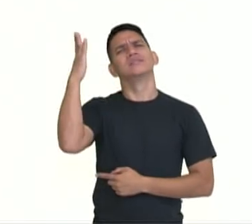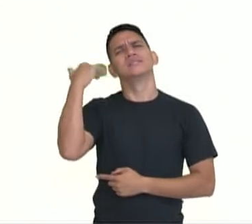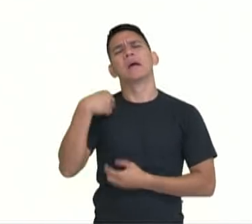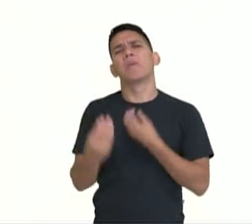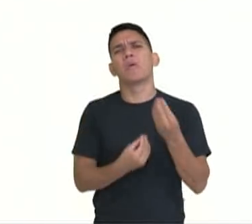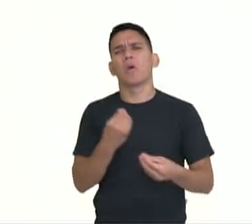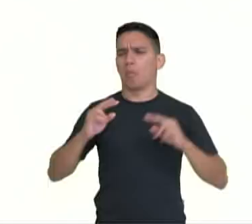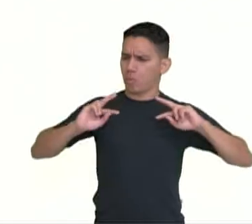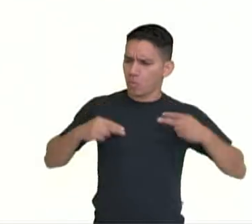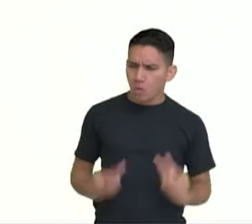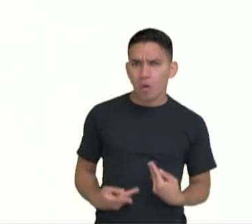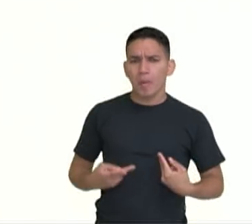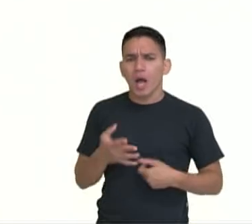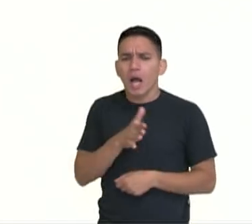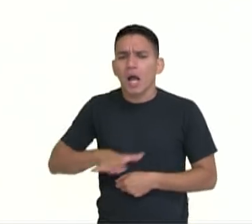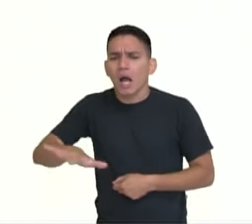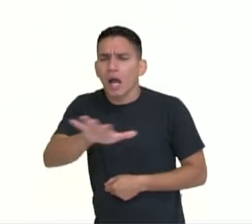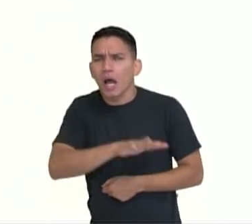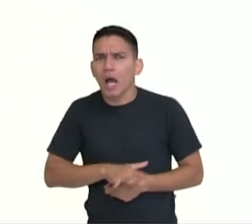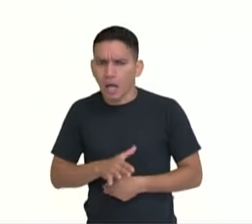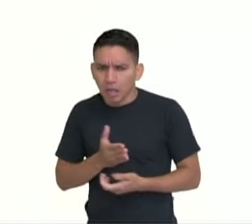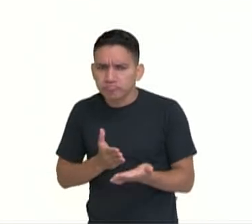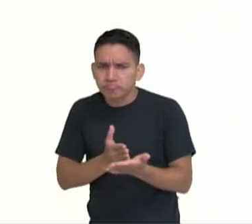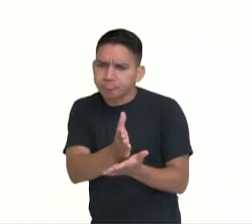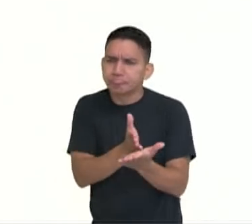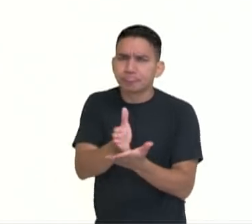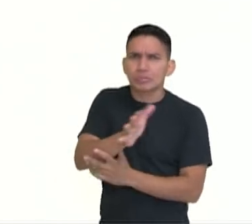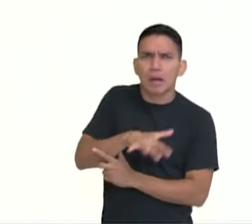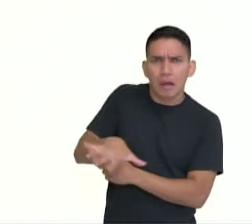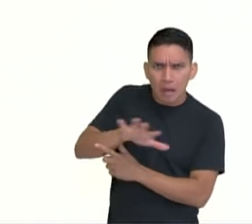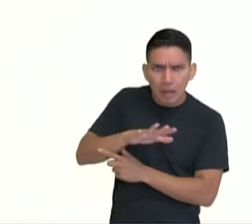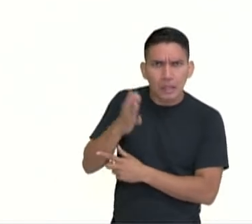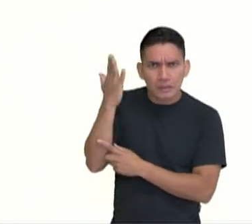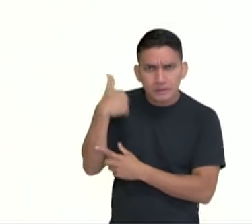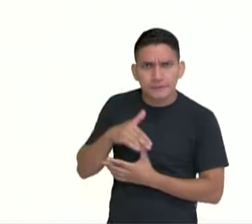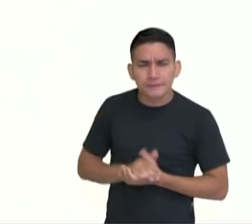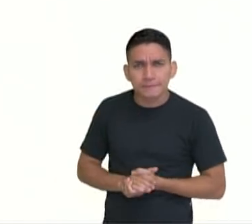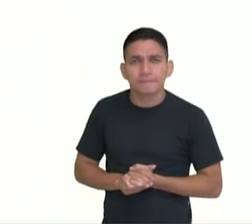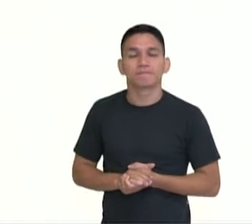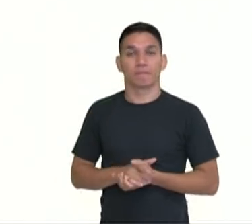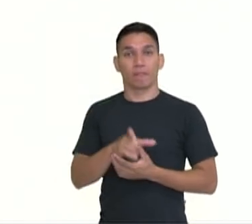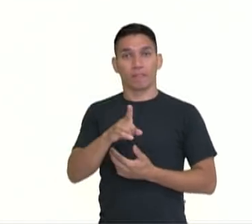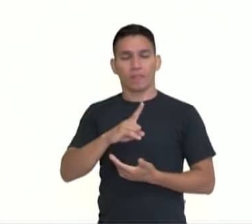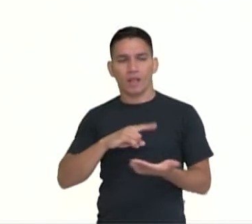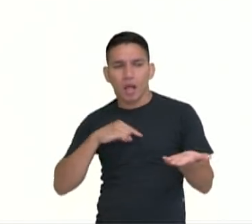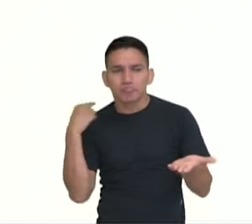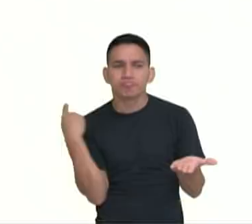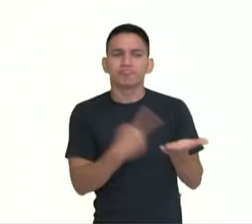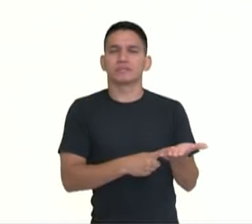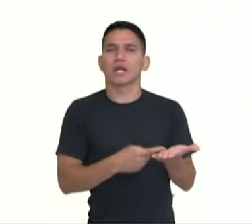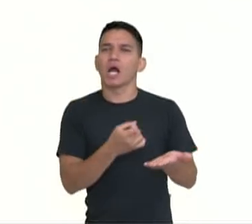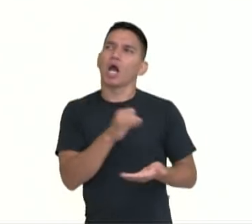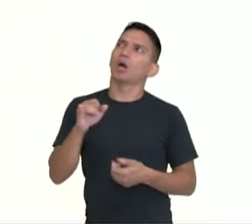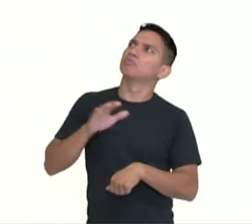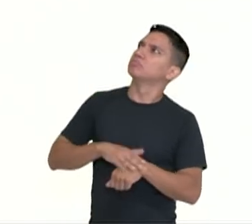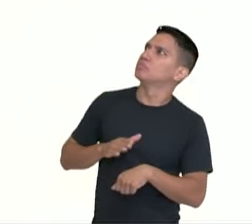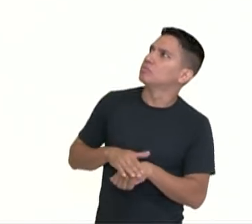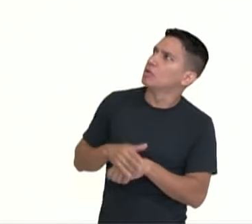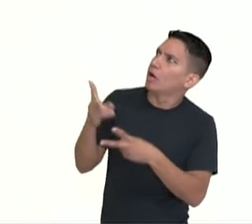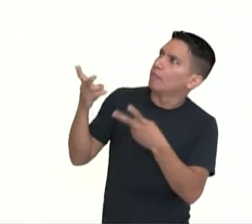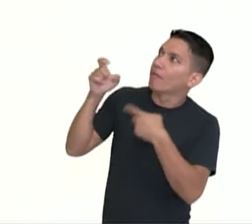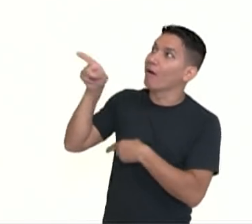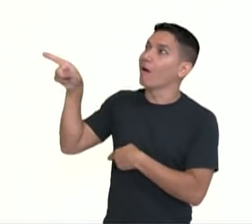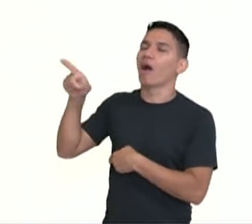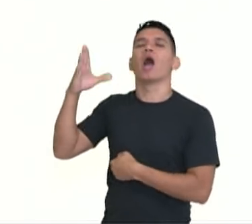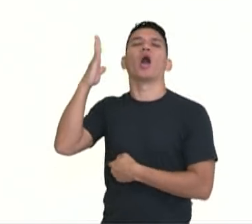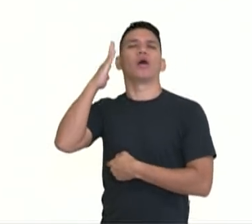viu alguma coisa, você estabelece alguma observação no teu dia a dia, de algum elemento